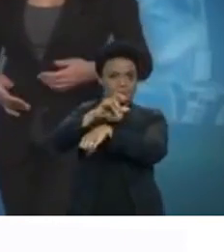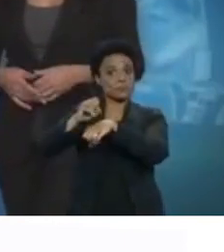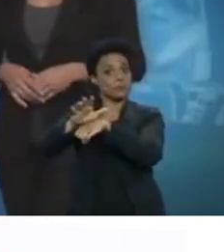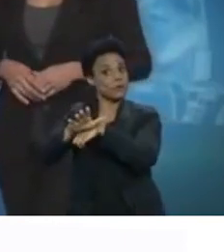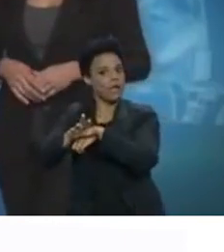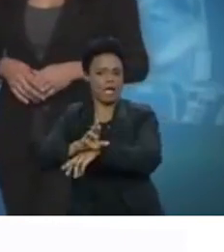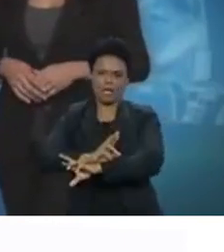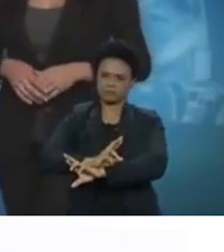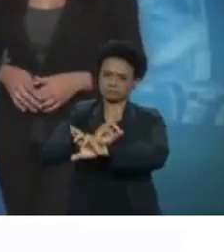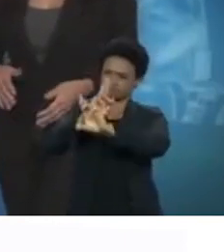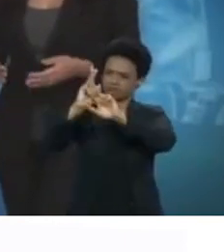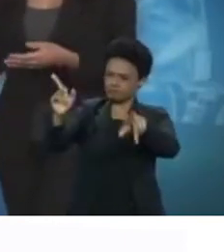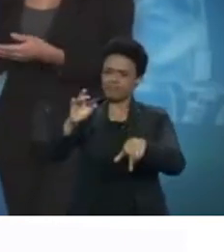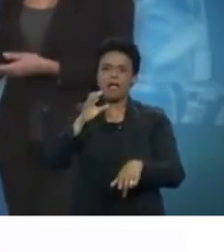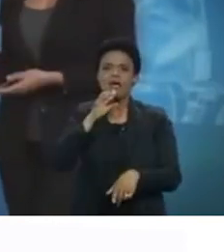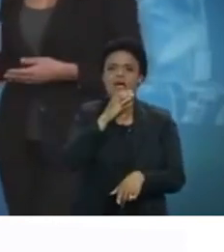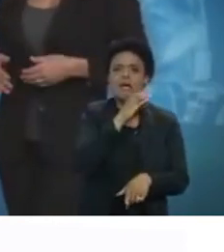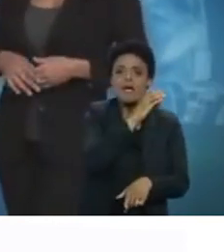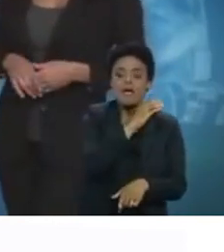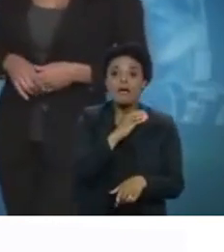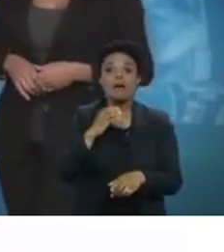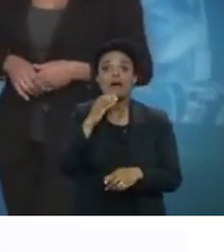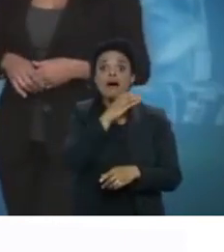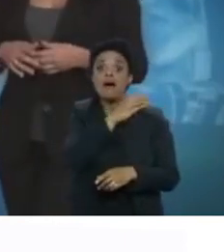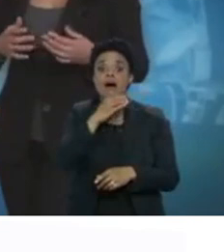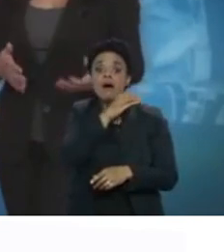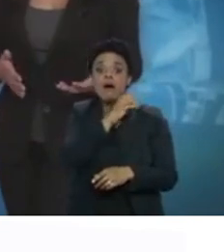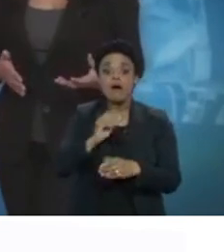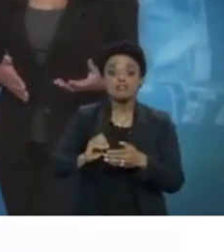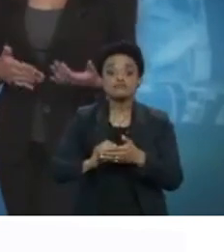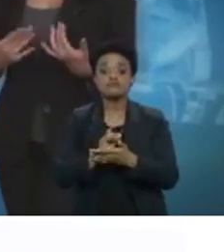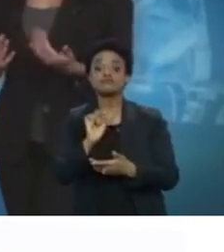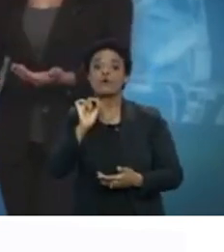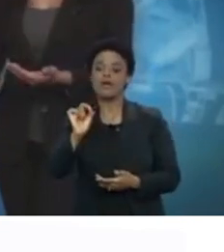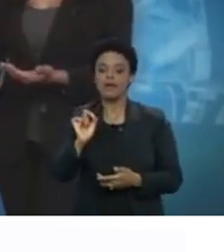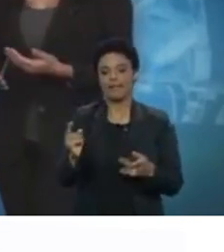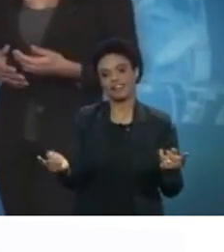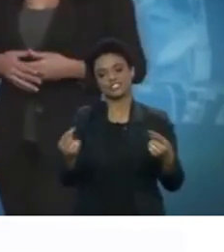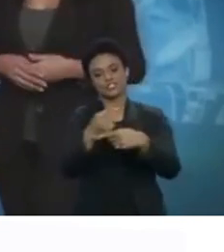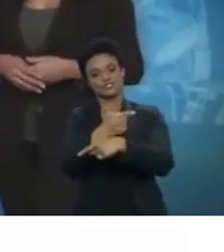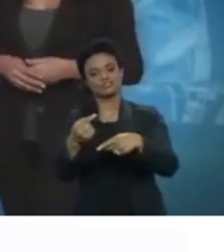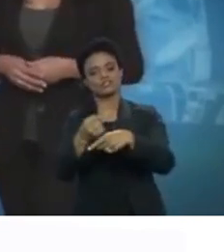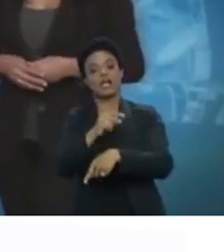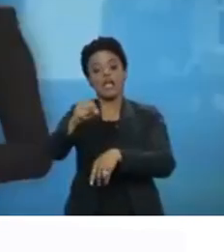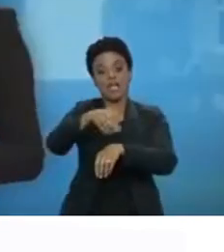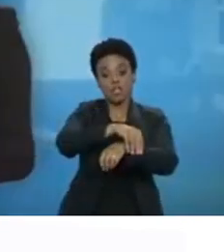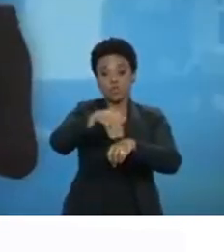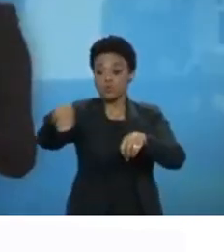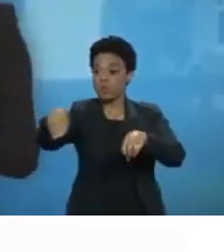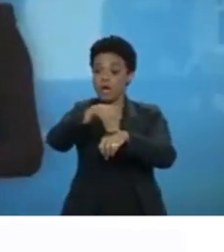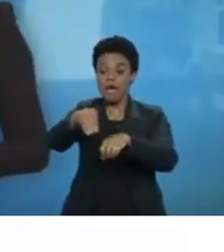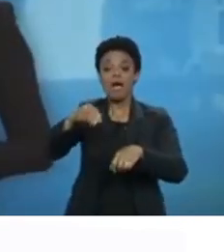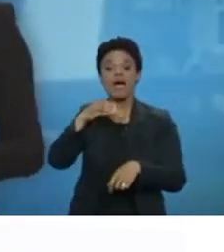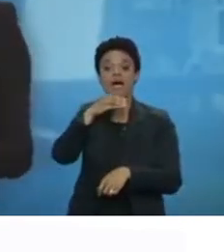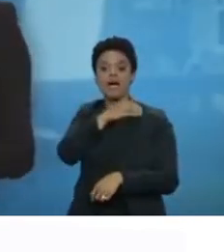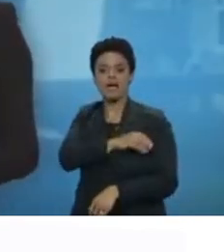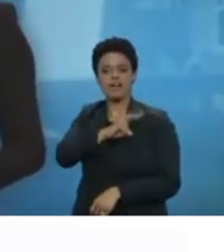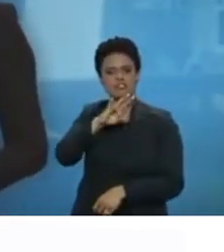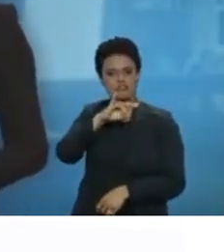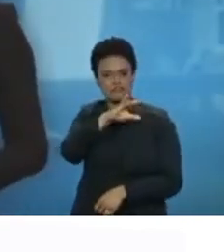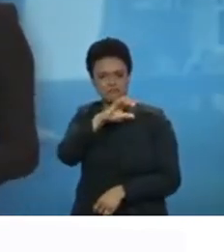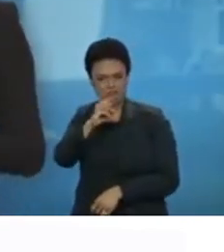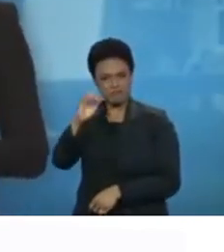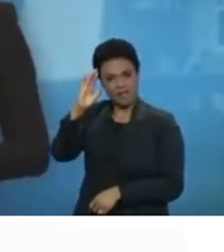diferentes temperaturas pode ocorrer por meio de certos aparelhos. Um exemplo são os trocadores de calor. O repórter Vinícius foi